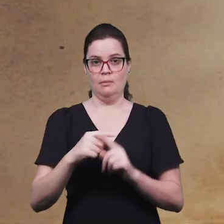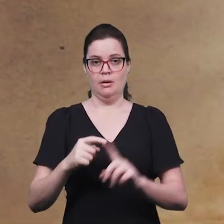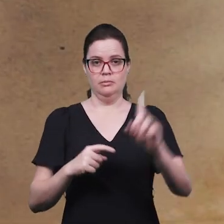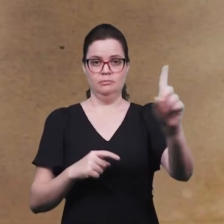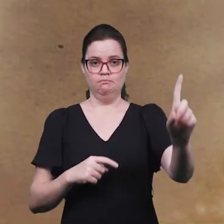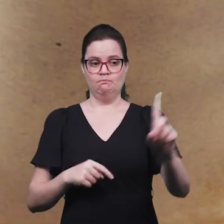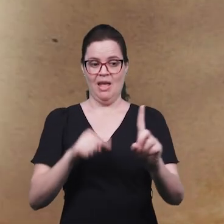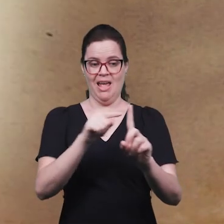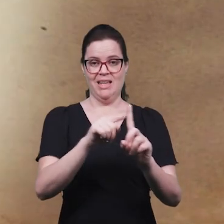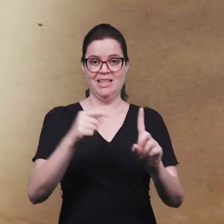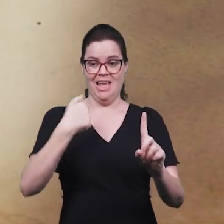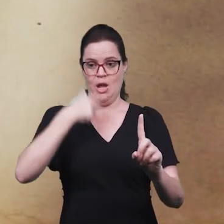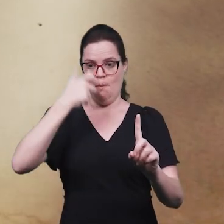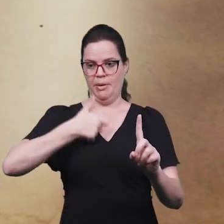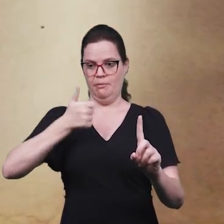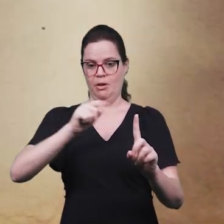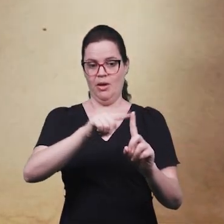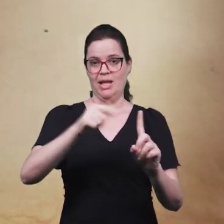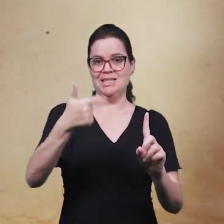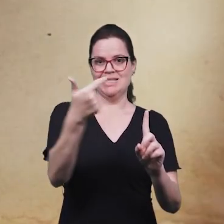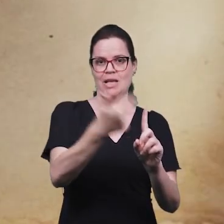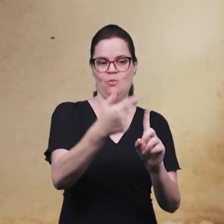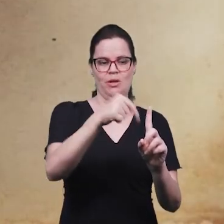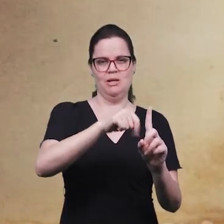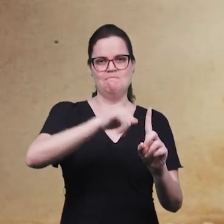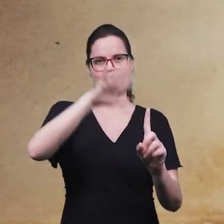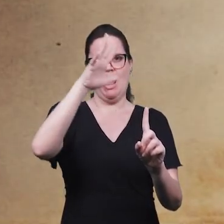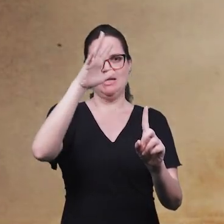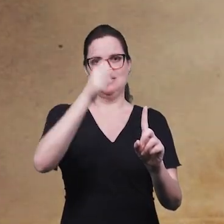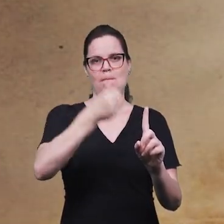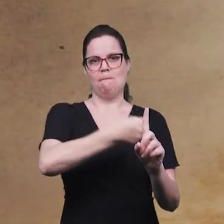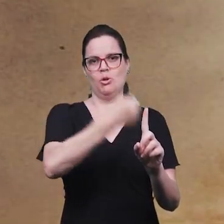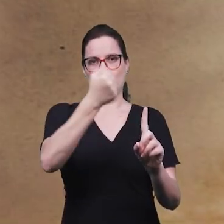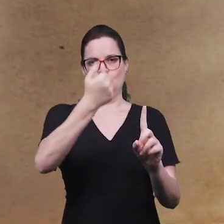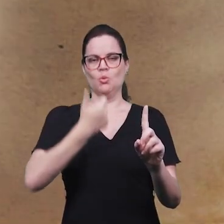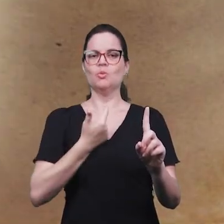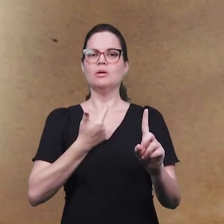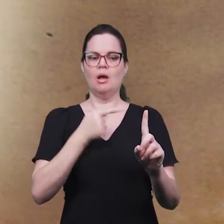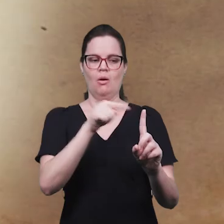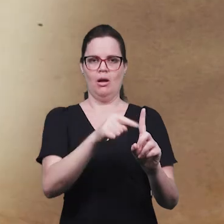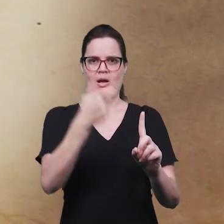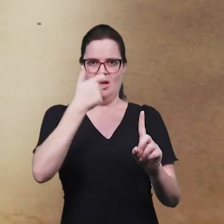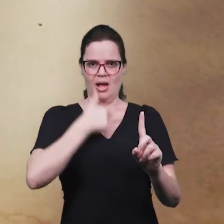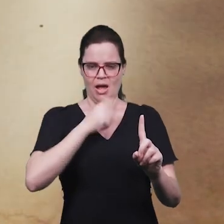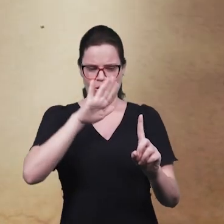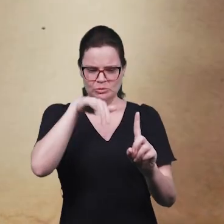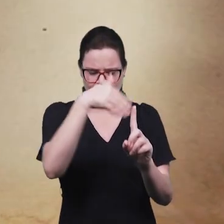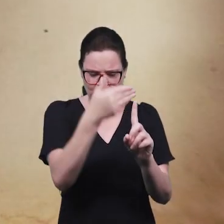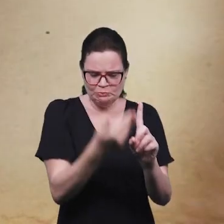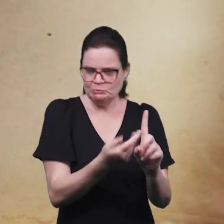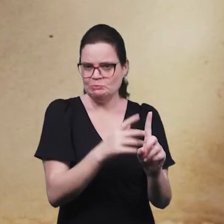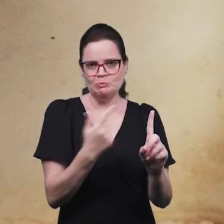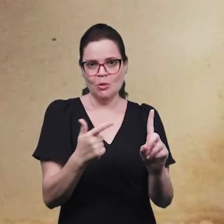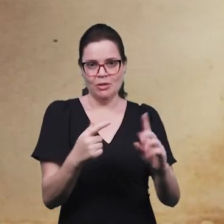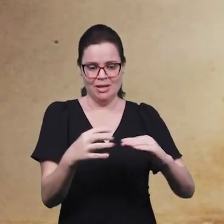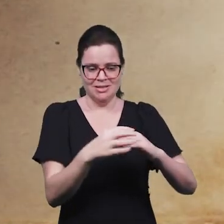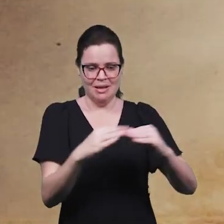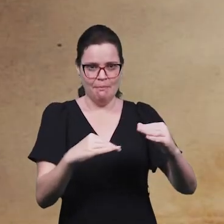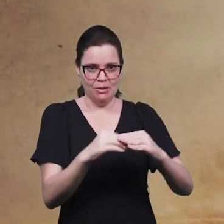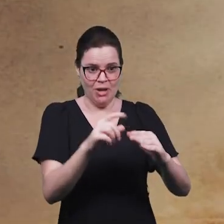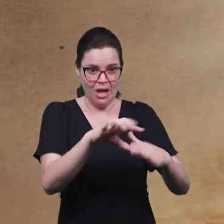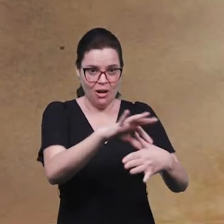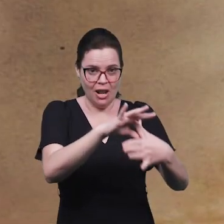Mas aquele que vem após mim é mais poderoso do que eu, cujas alpacas não sou digno de